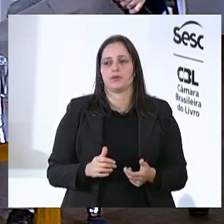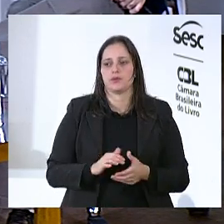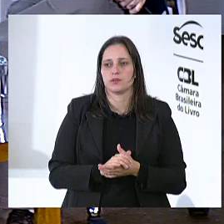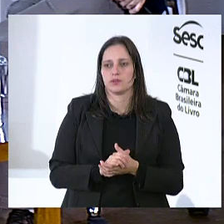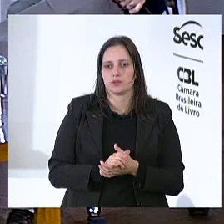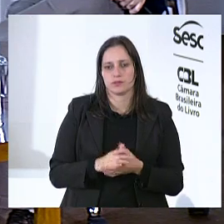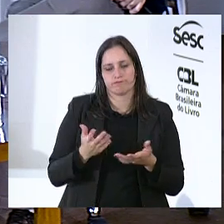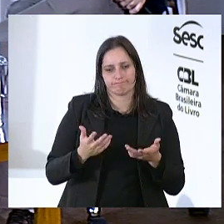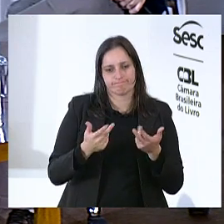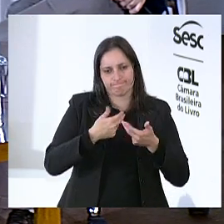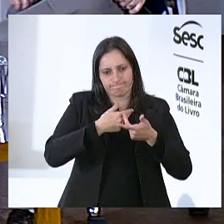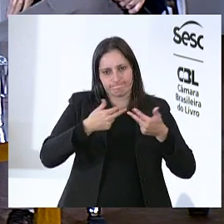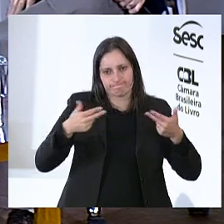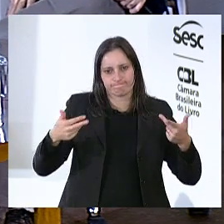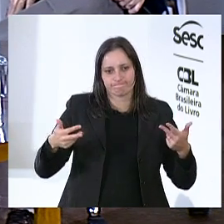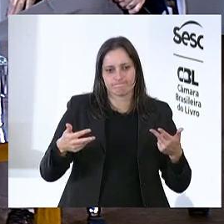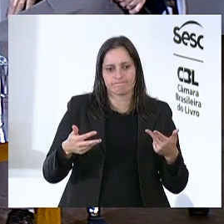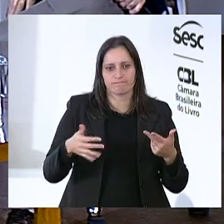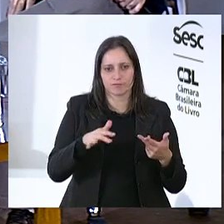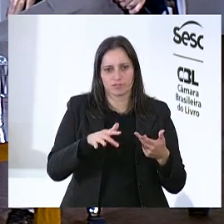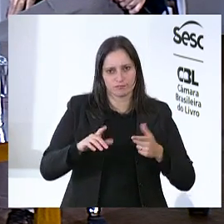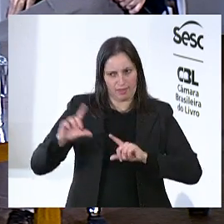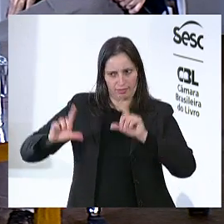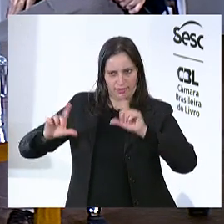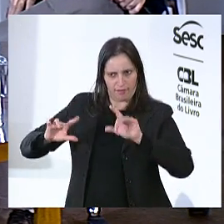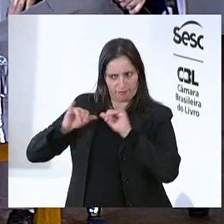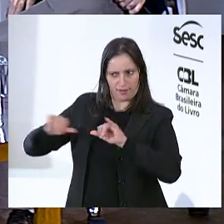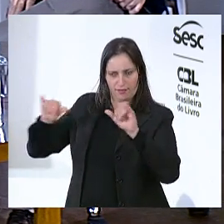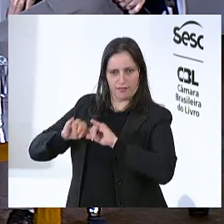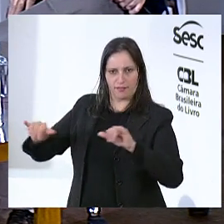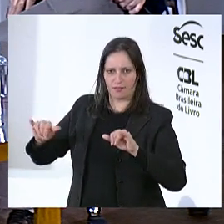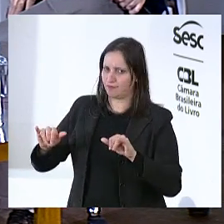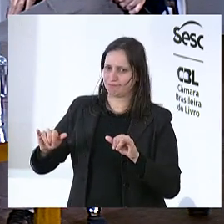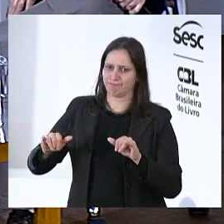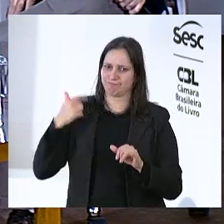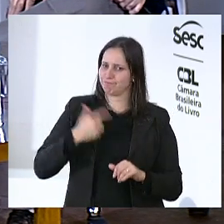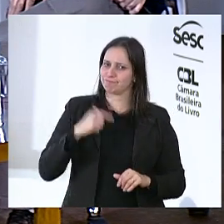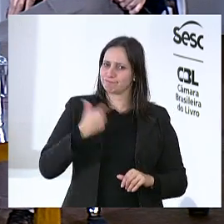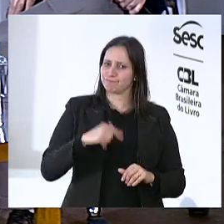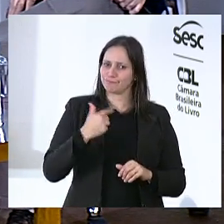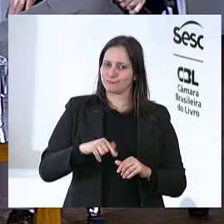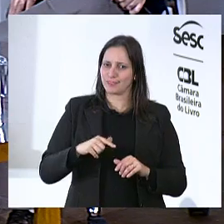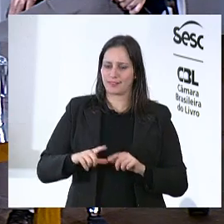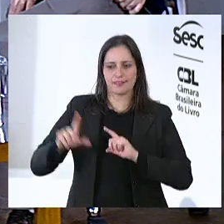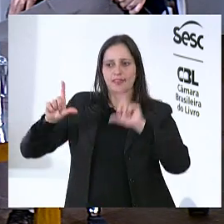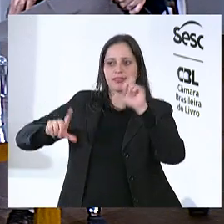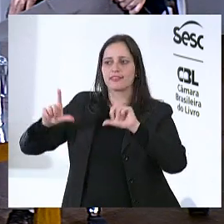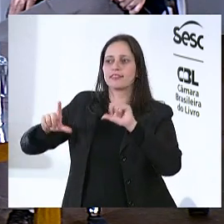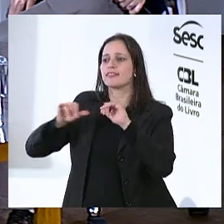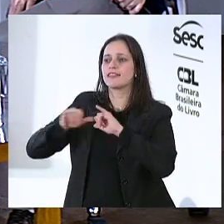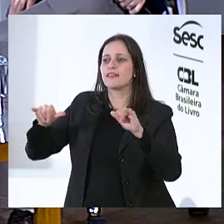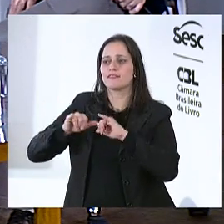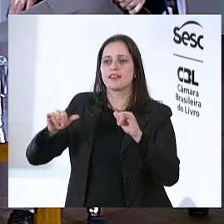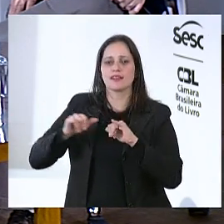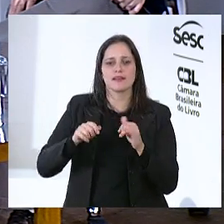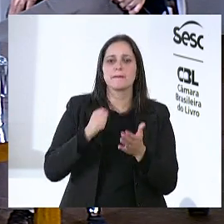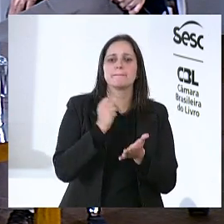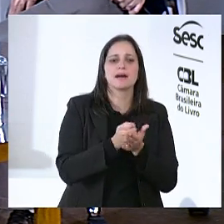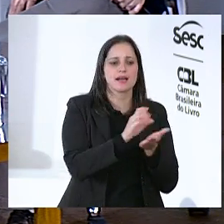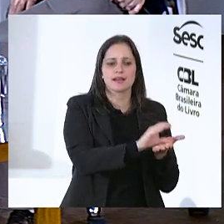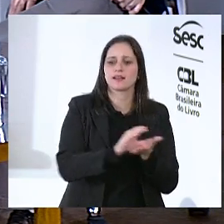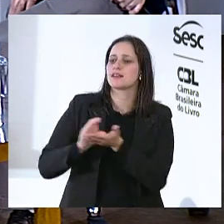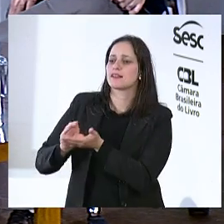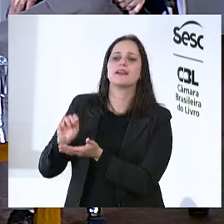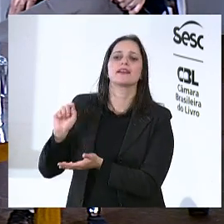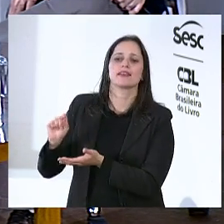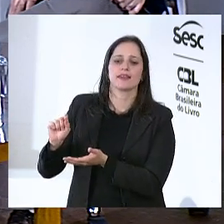Essas coisas, inclusive, nem saem na TV, essas coisas, porque toda a nossa mídia é financiada pela publicidade que é paga por essas empresas. Então, a